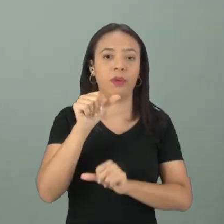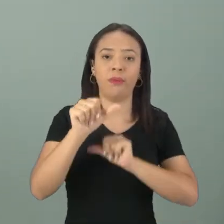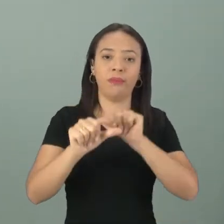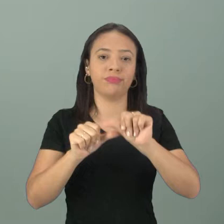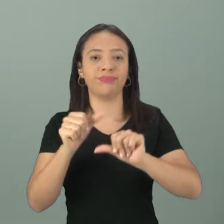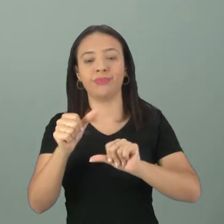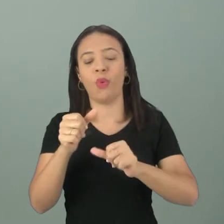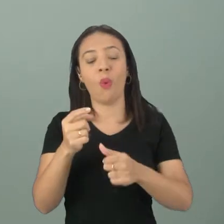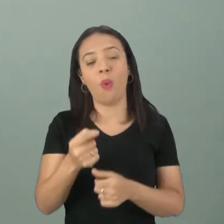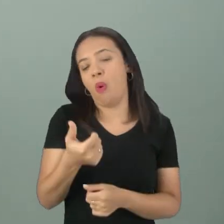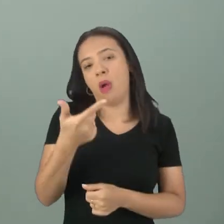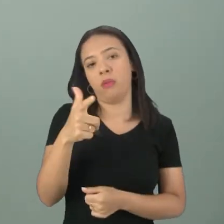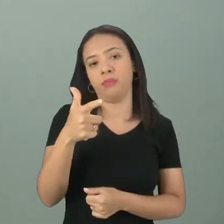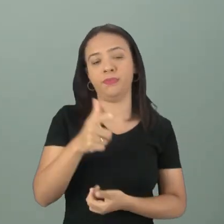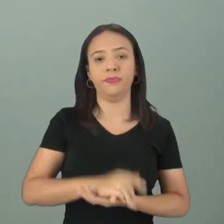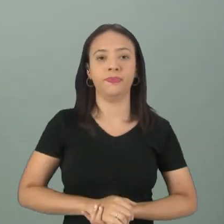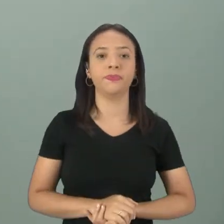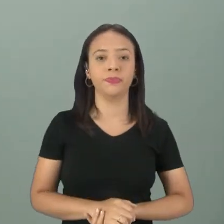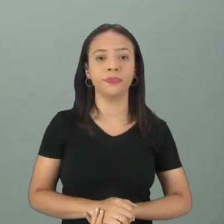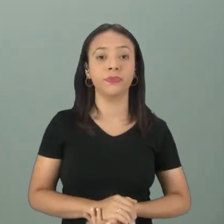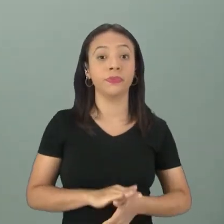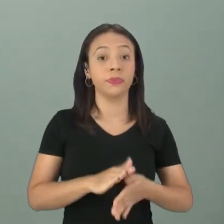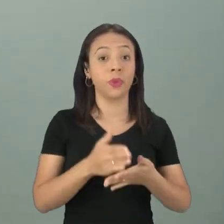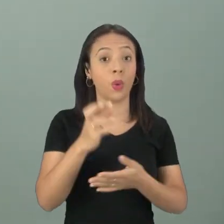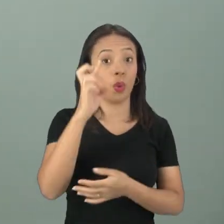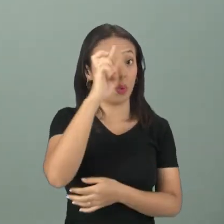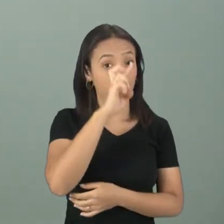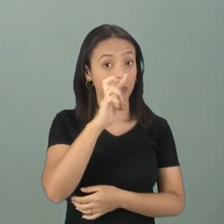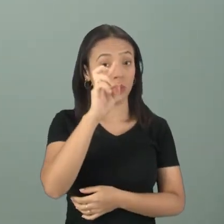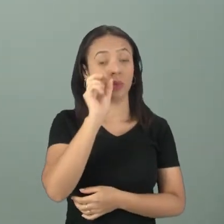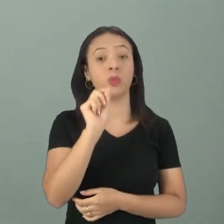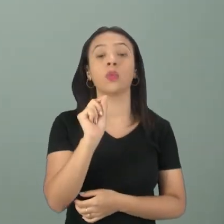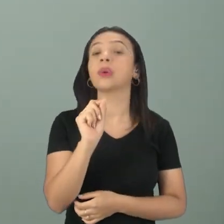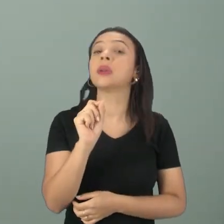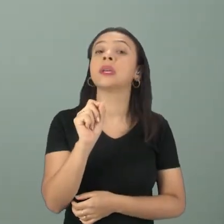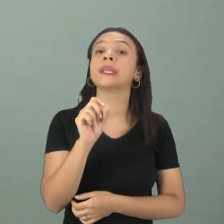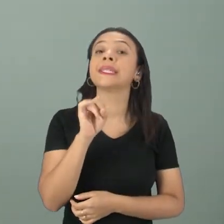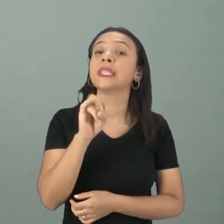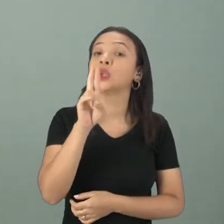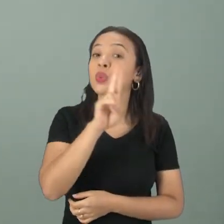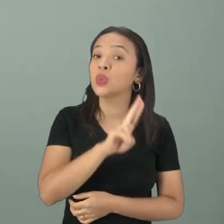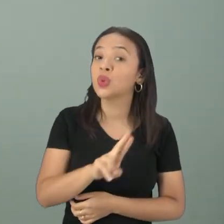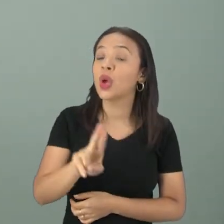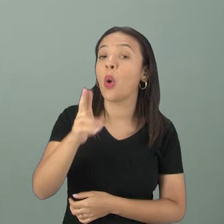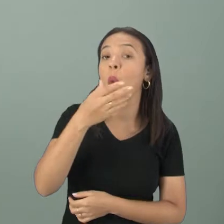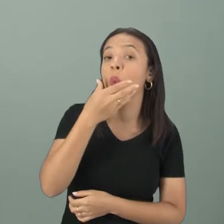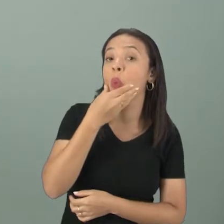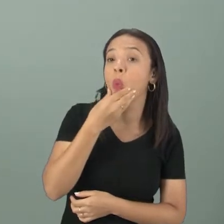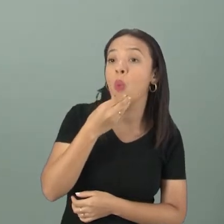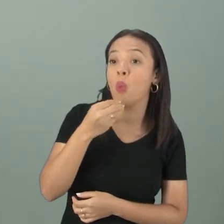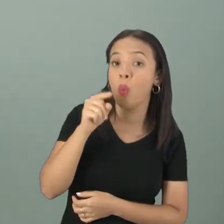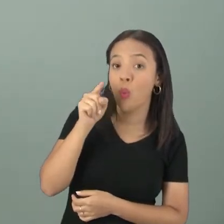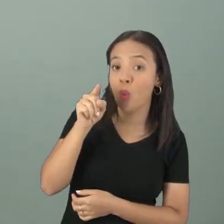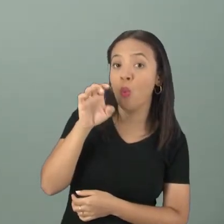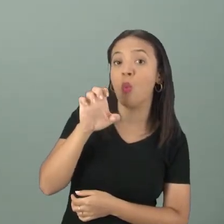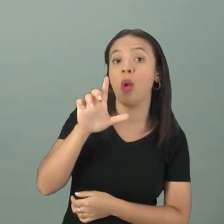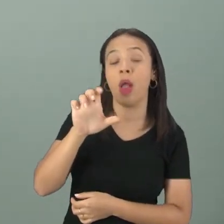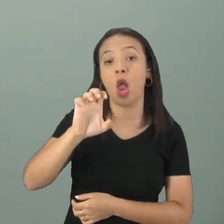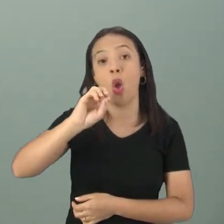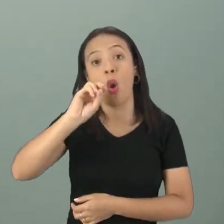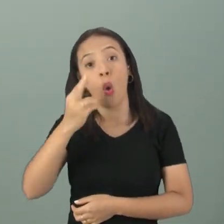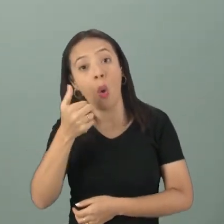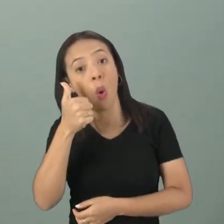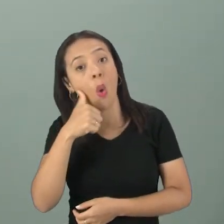variação. Então, observem que apenas quando eu usei o ele e o ela, eu acrescentei o